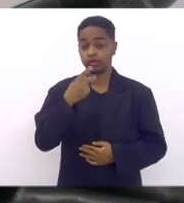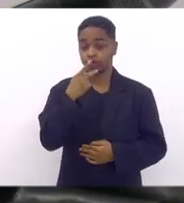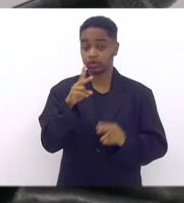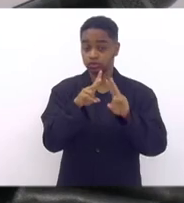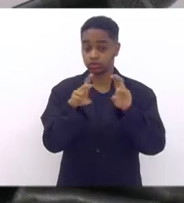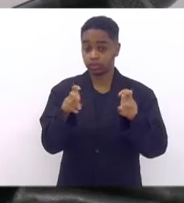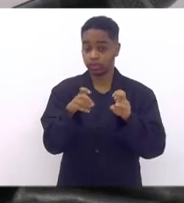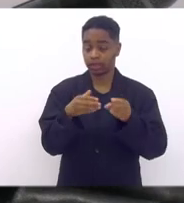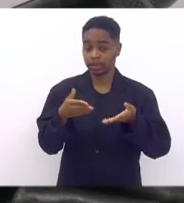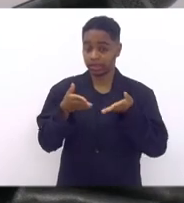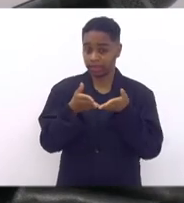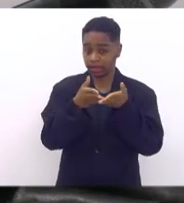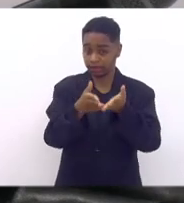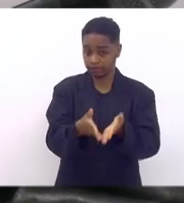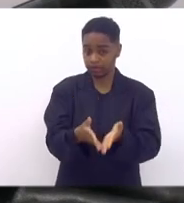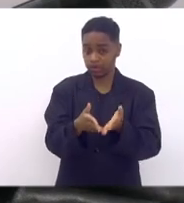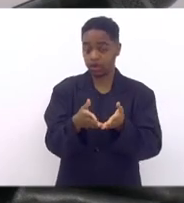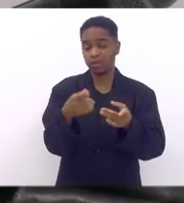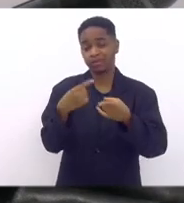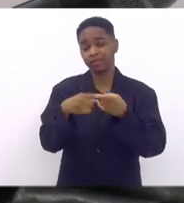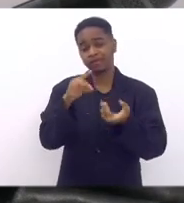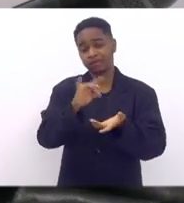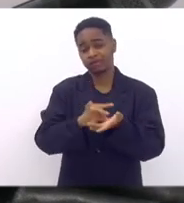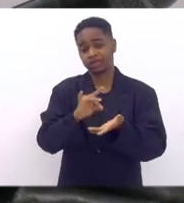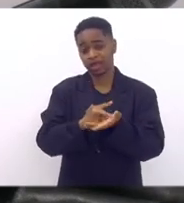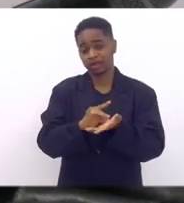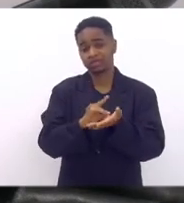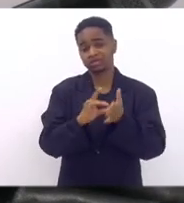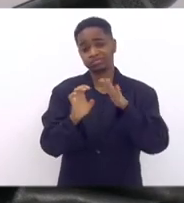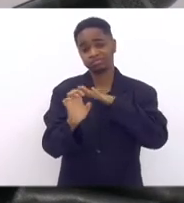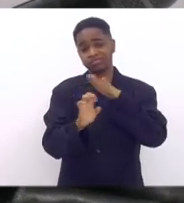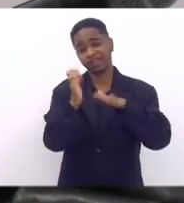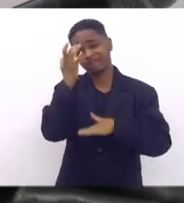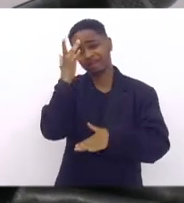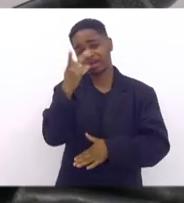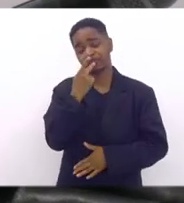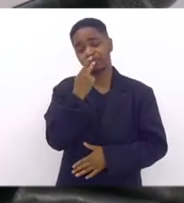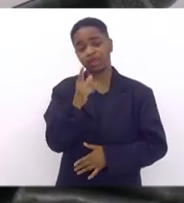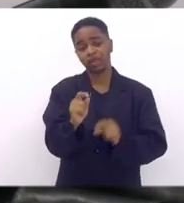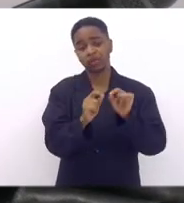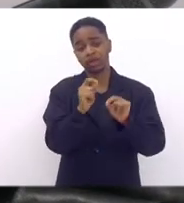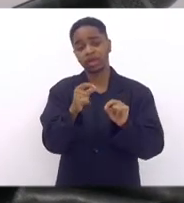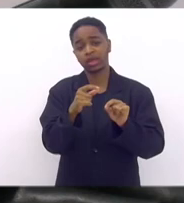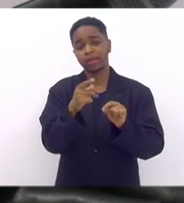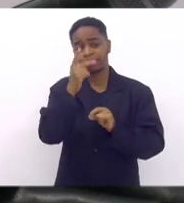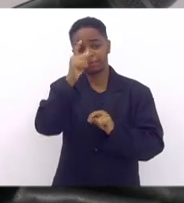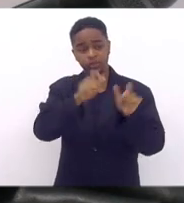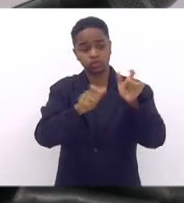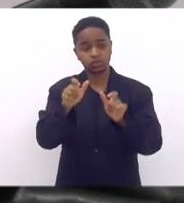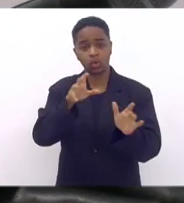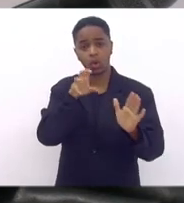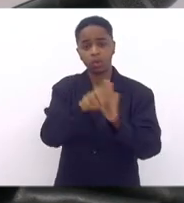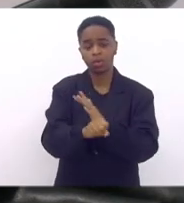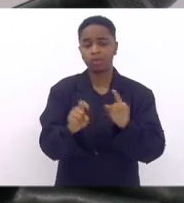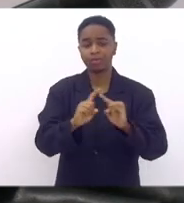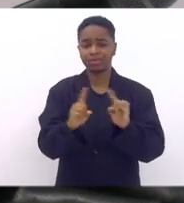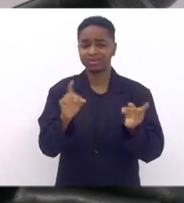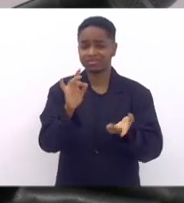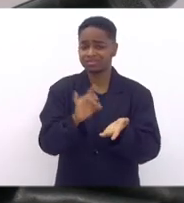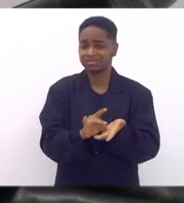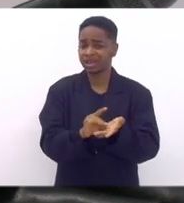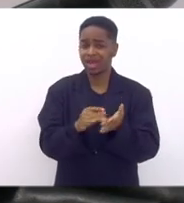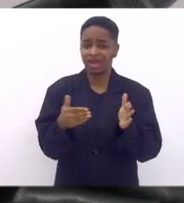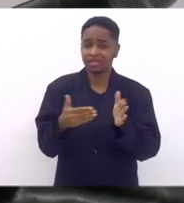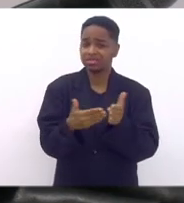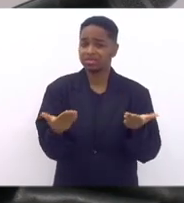porque na verdade é muito fácil a empresa dizer que o navio teve assalto mas na verdade mesmo até